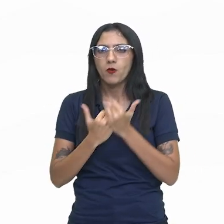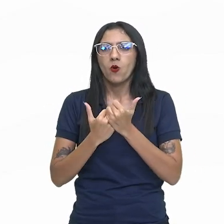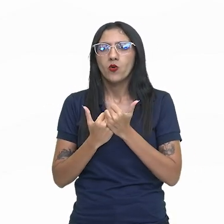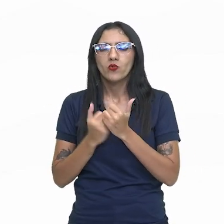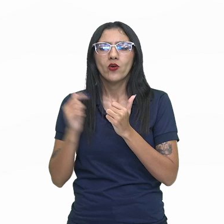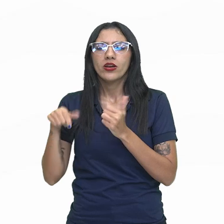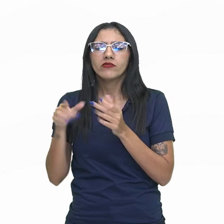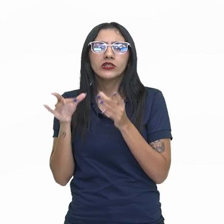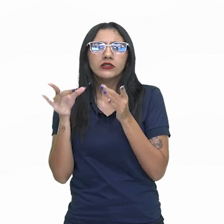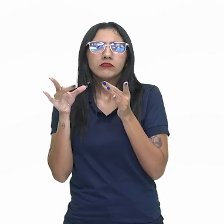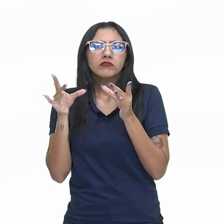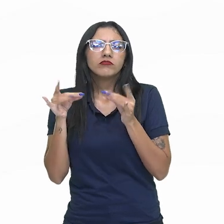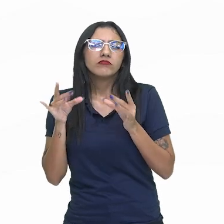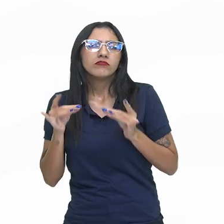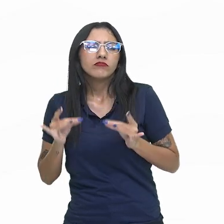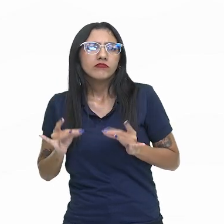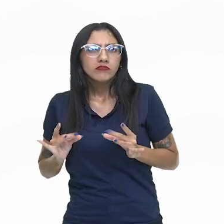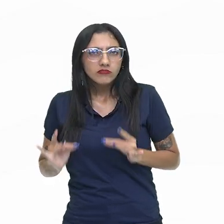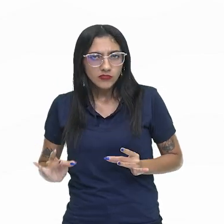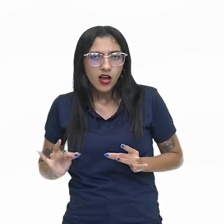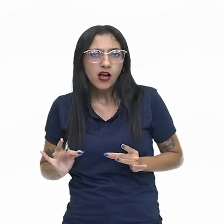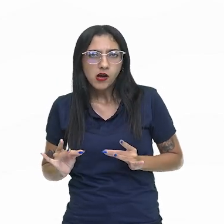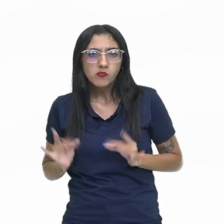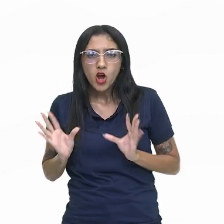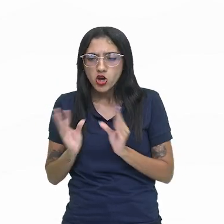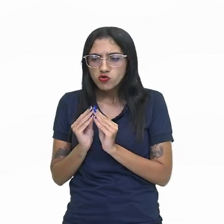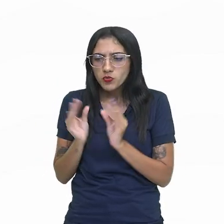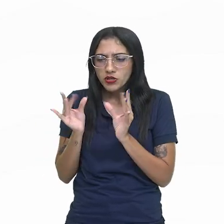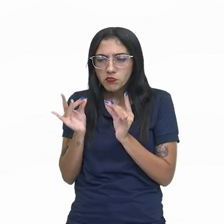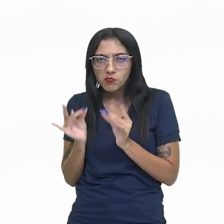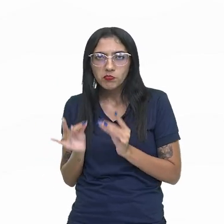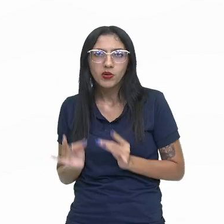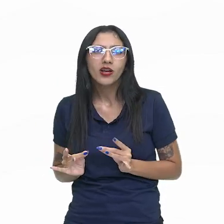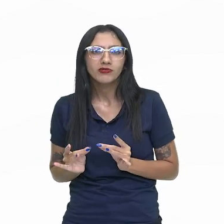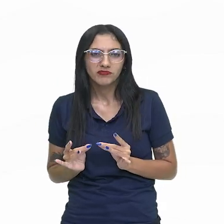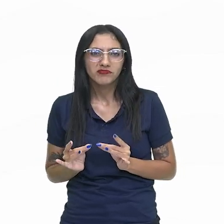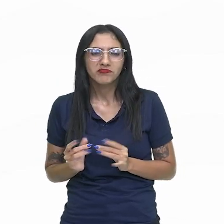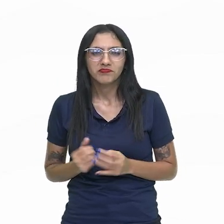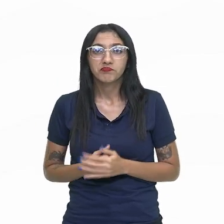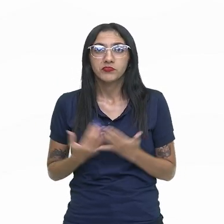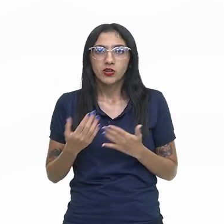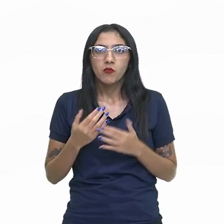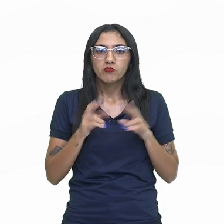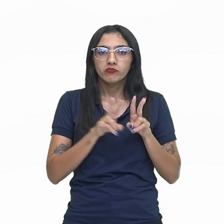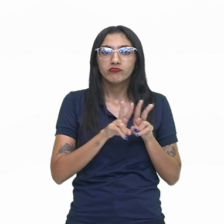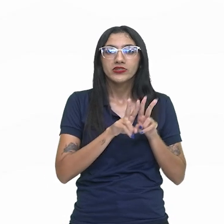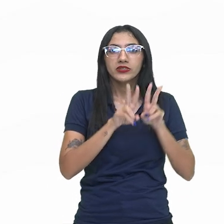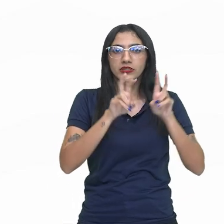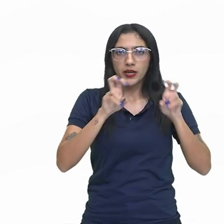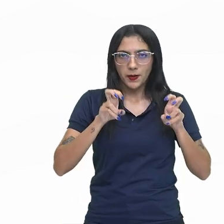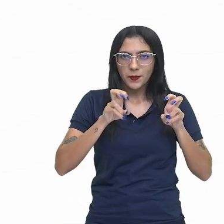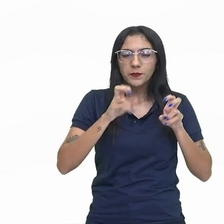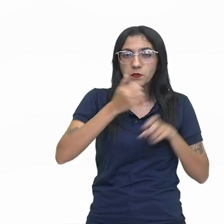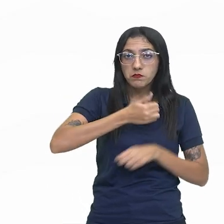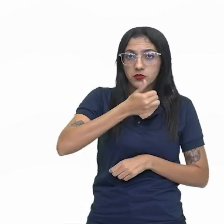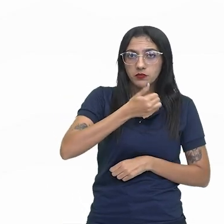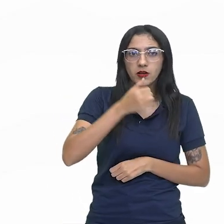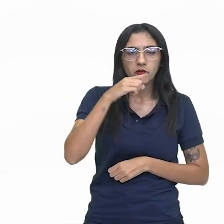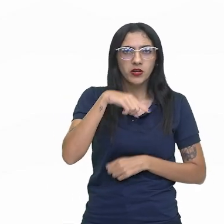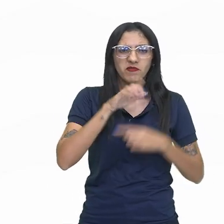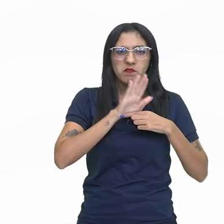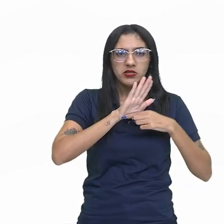temática. Então, ela vai falar mais sobre o assunto. Então, tem um título que vai fazer aquela chamada